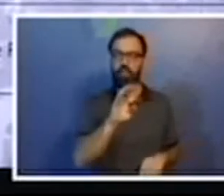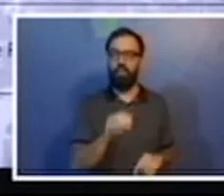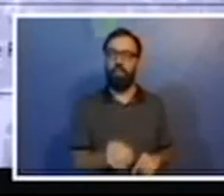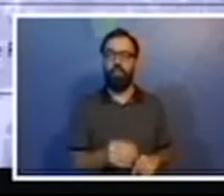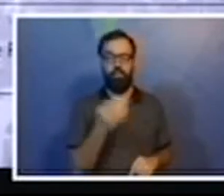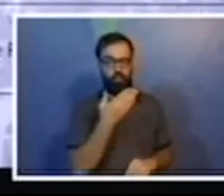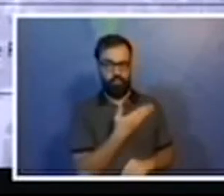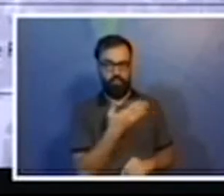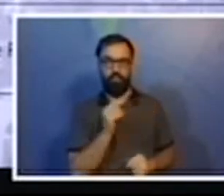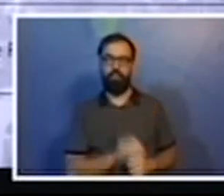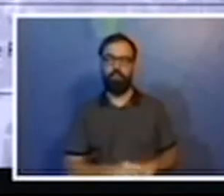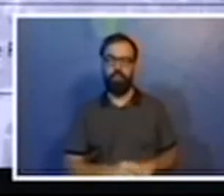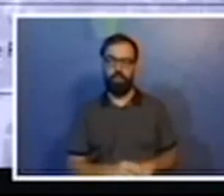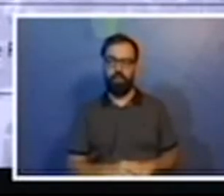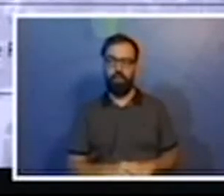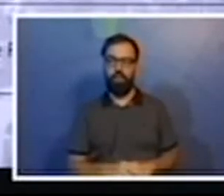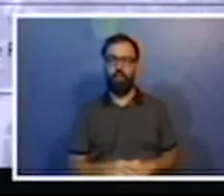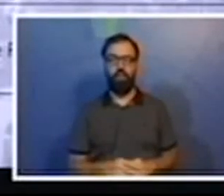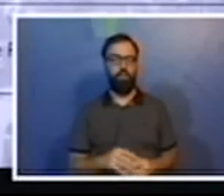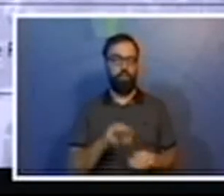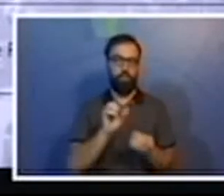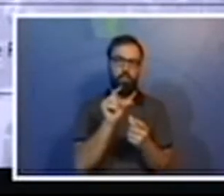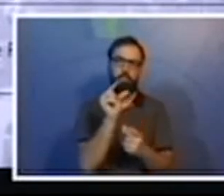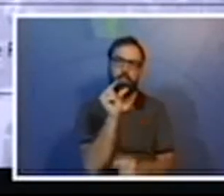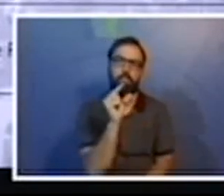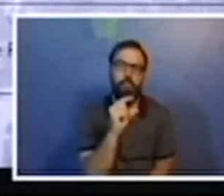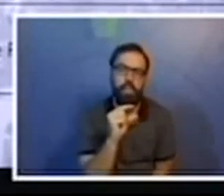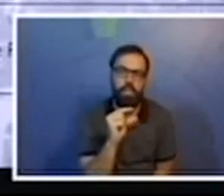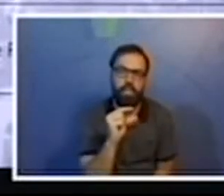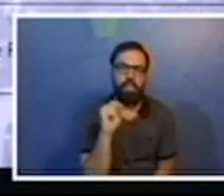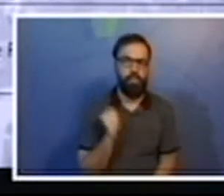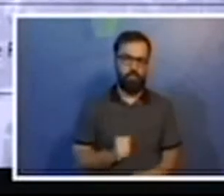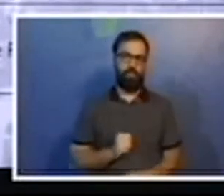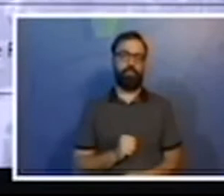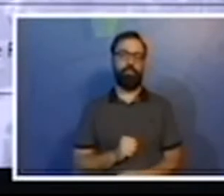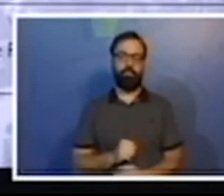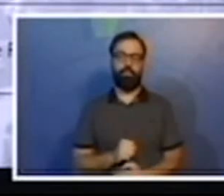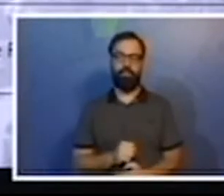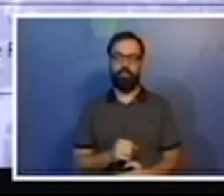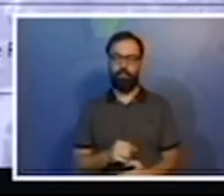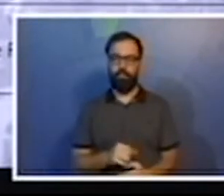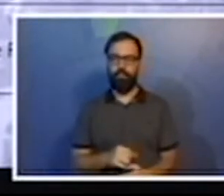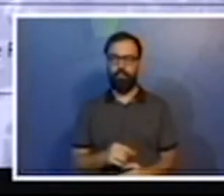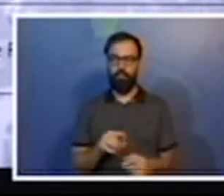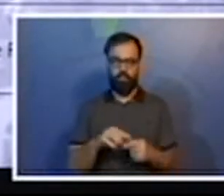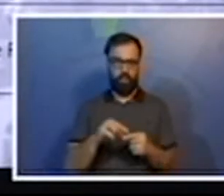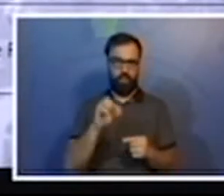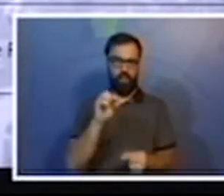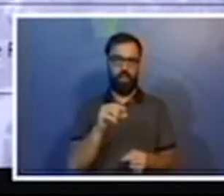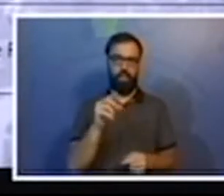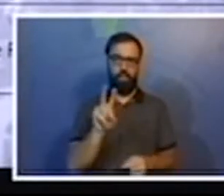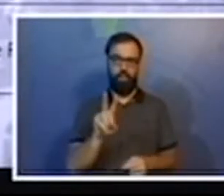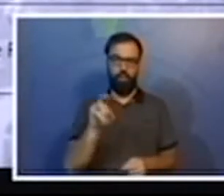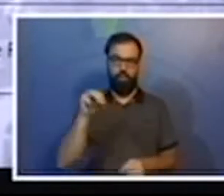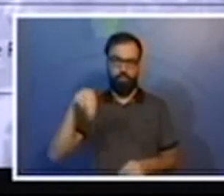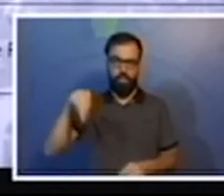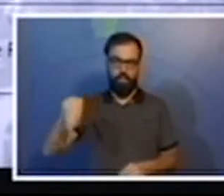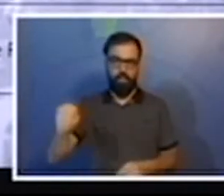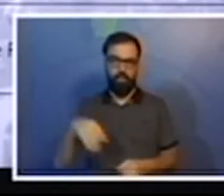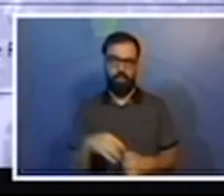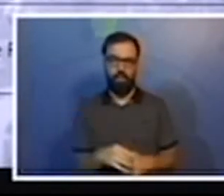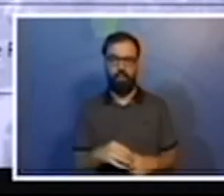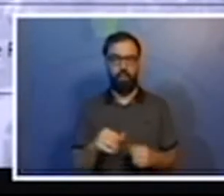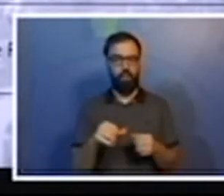e antóceros o porte delas Muito pequenas no máximo 2 MM de comprimento